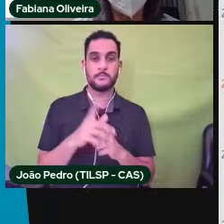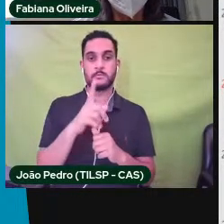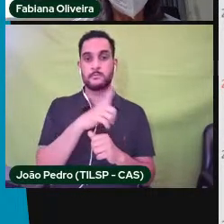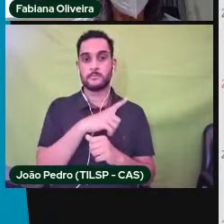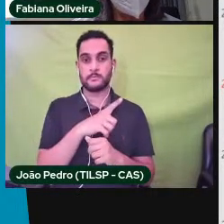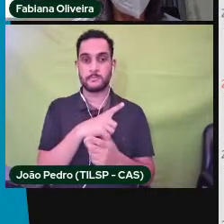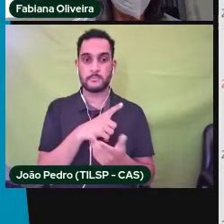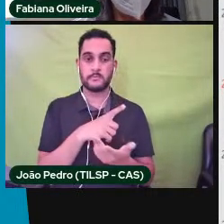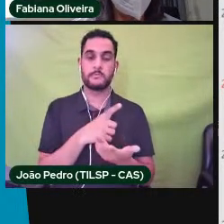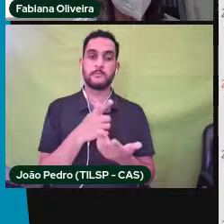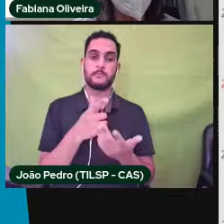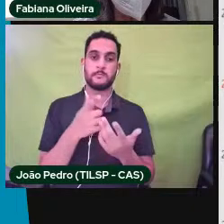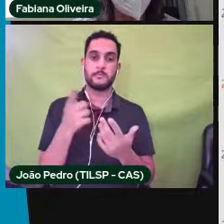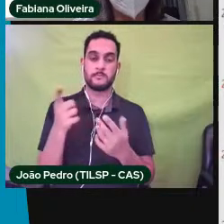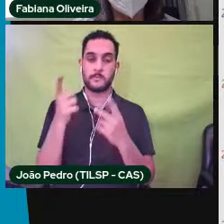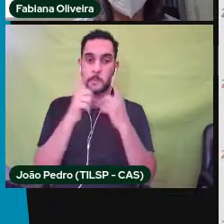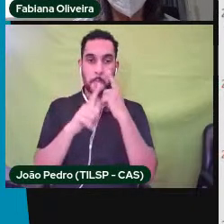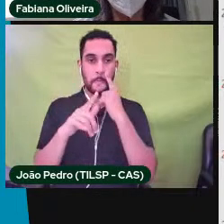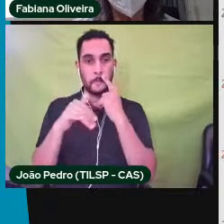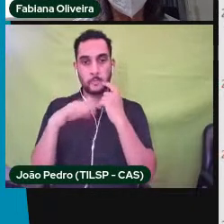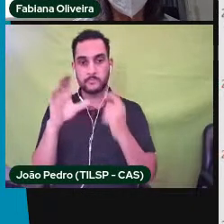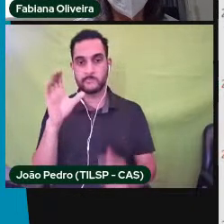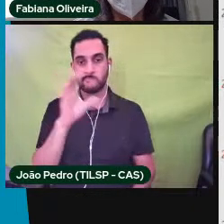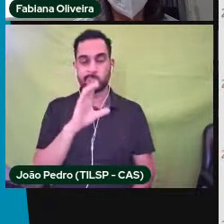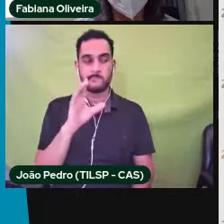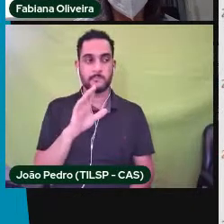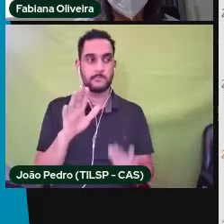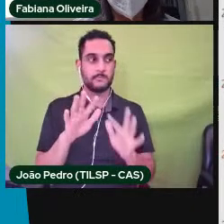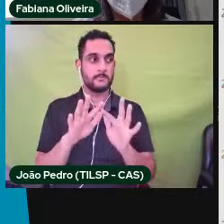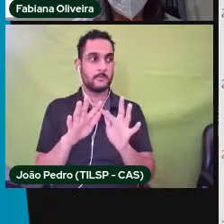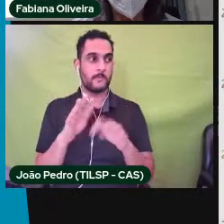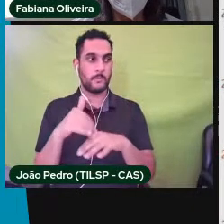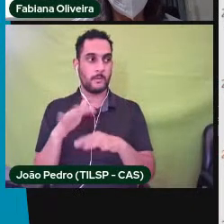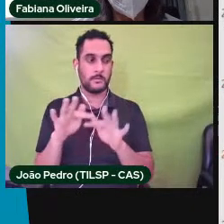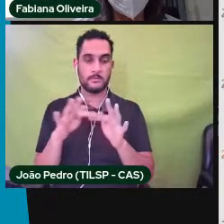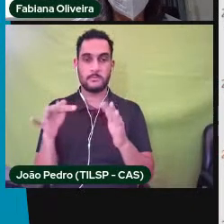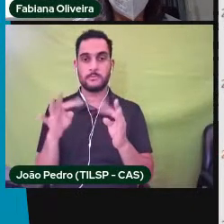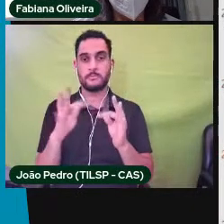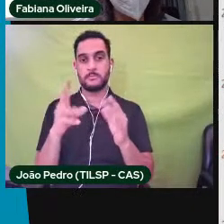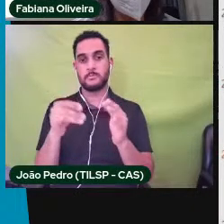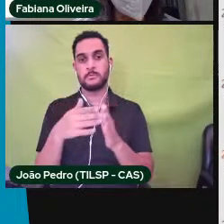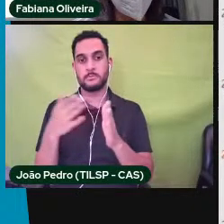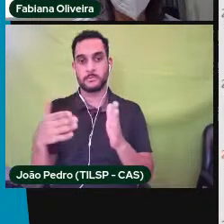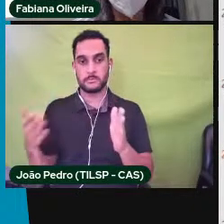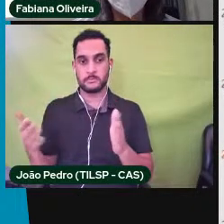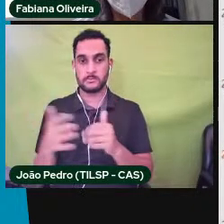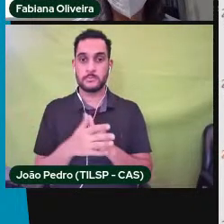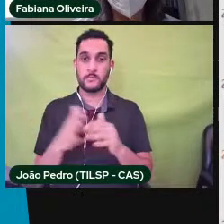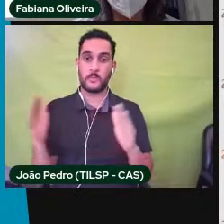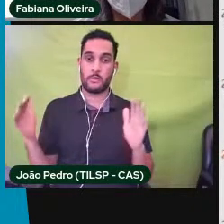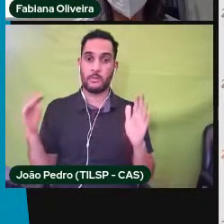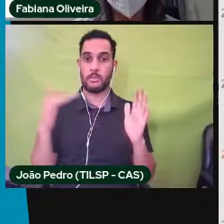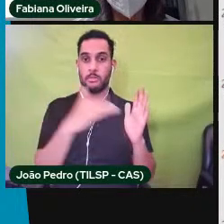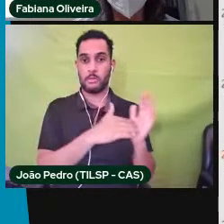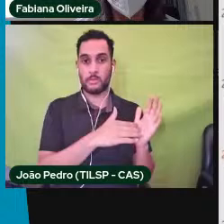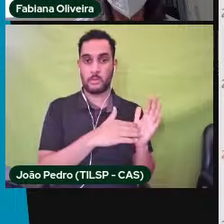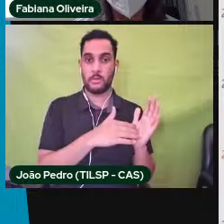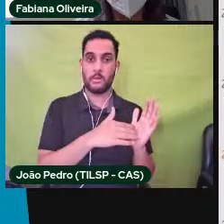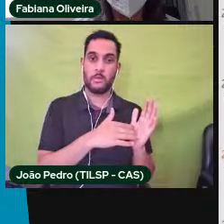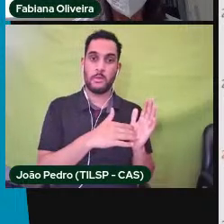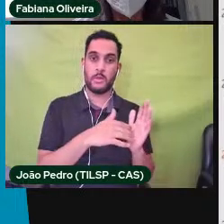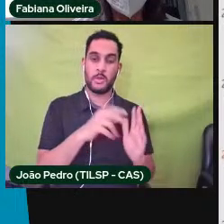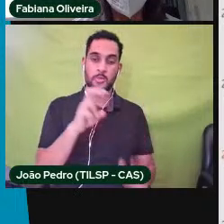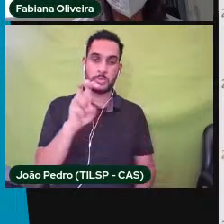especializado para agilização e simplificação de todo um processo. Enfim, até o item 5, a abordagem é